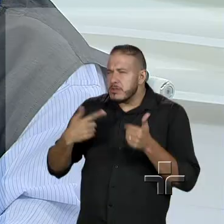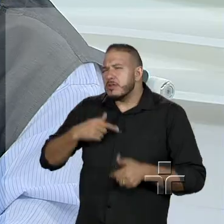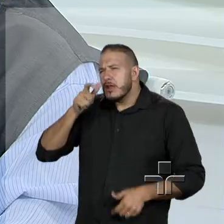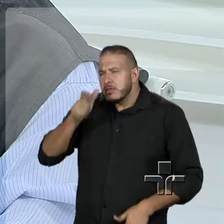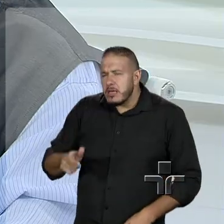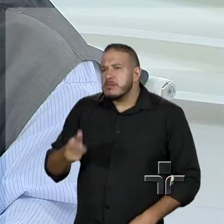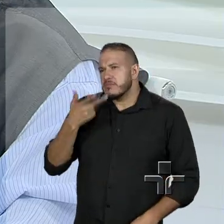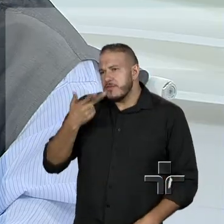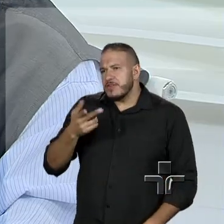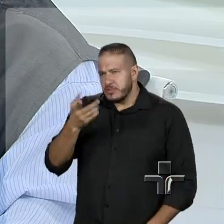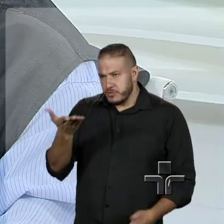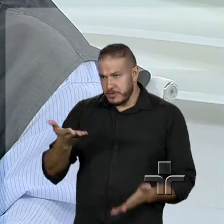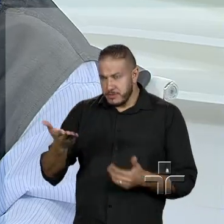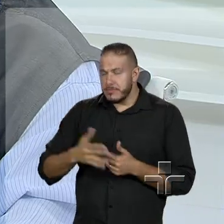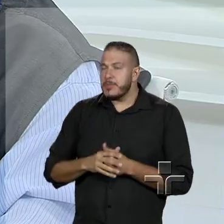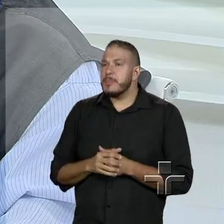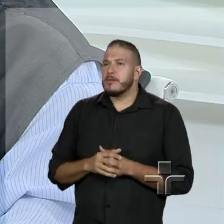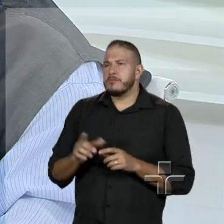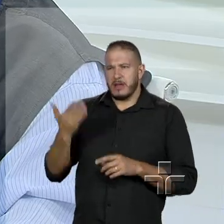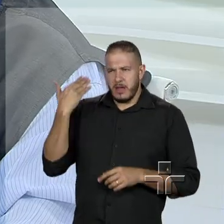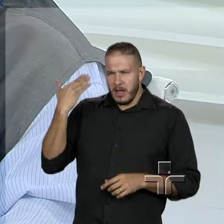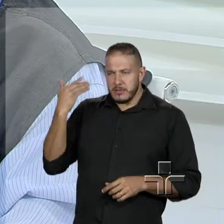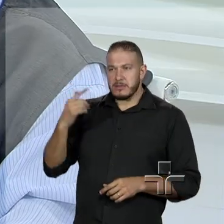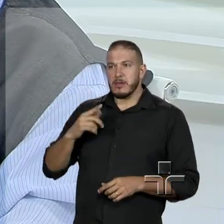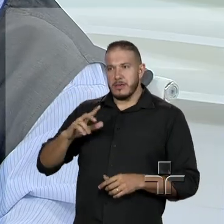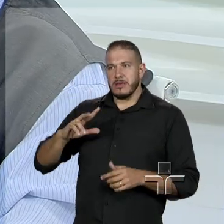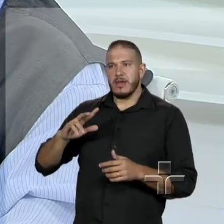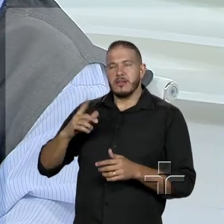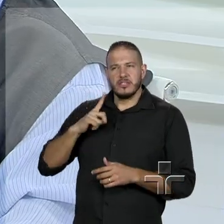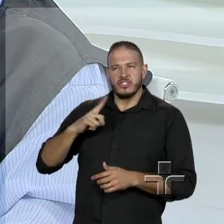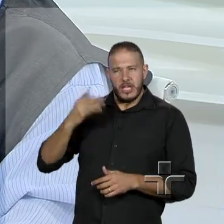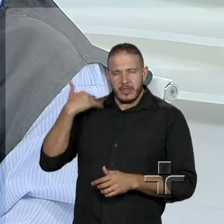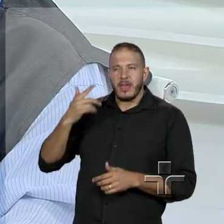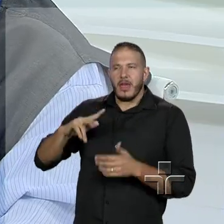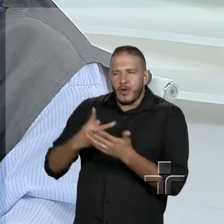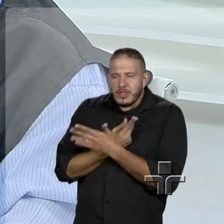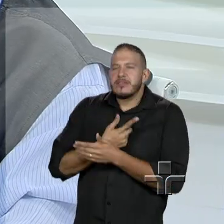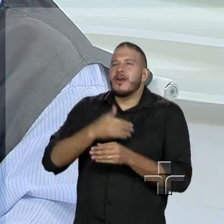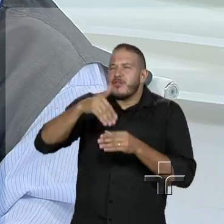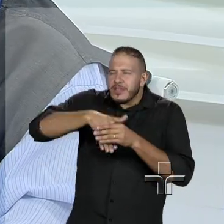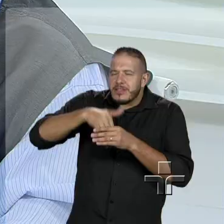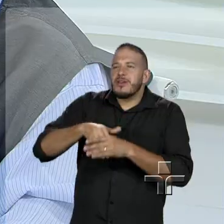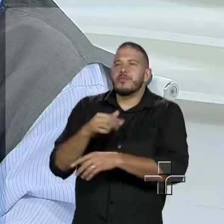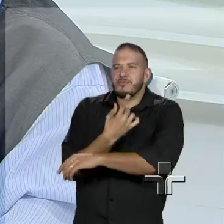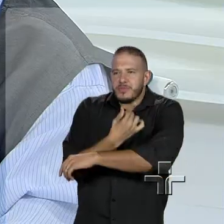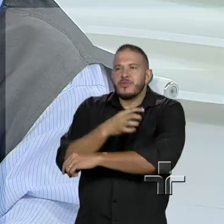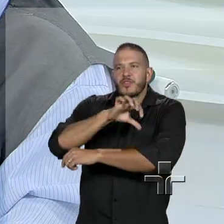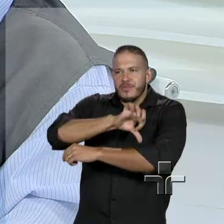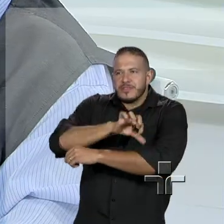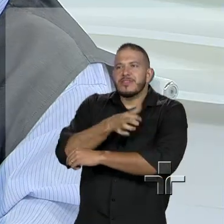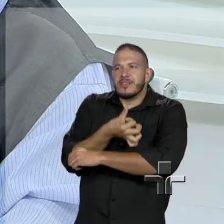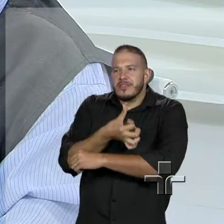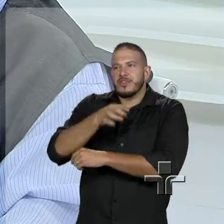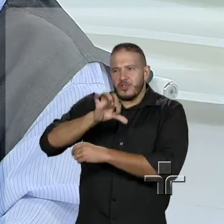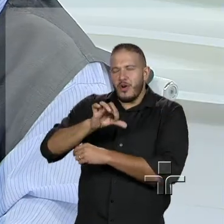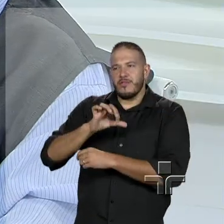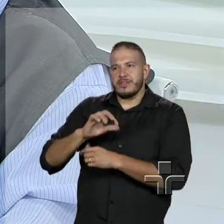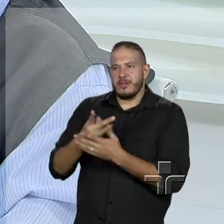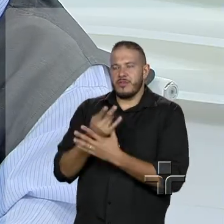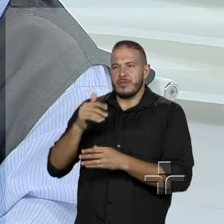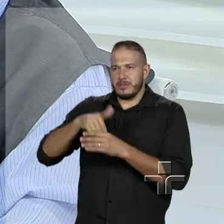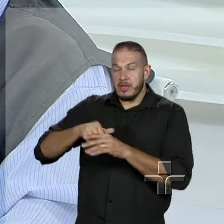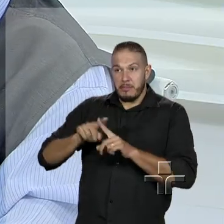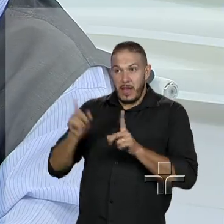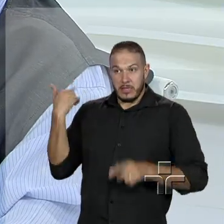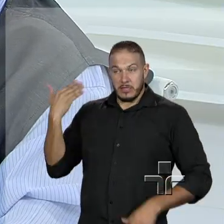falando. Ia haver eleição em 69. Ia haver eleição em 69. O presidente